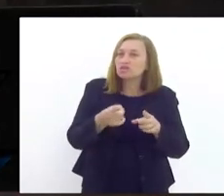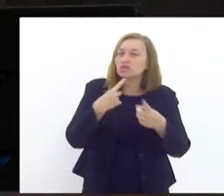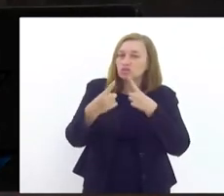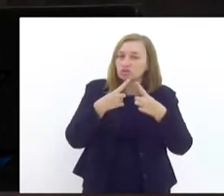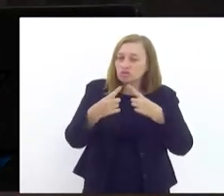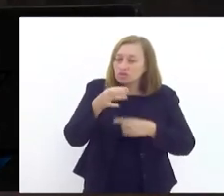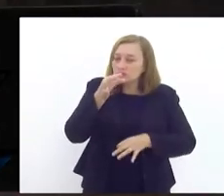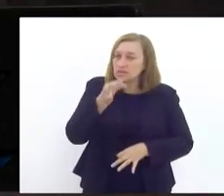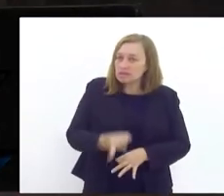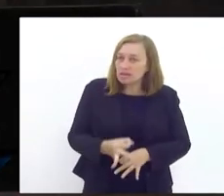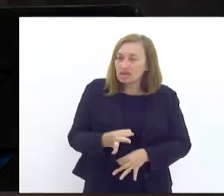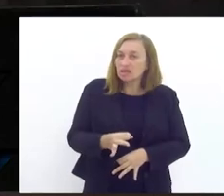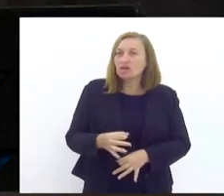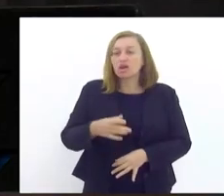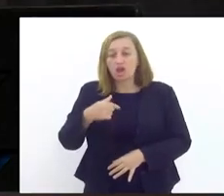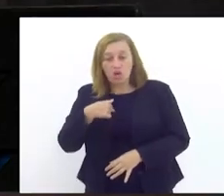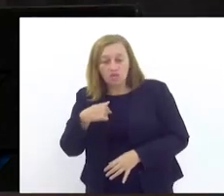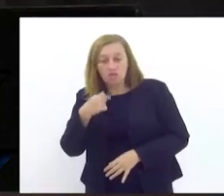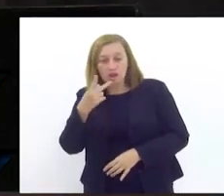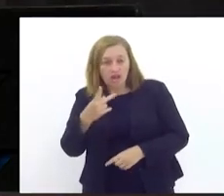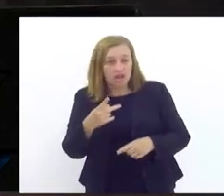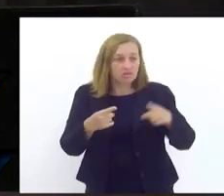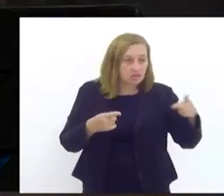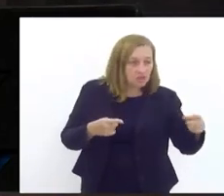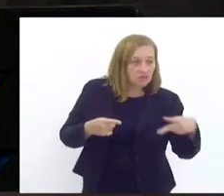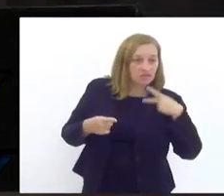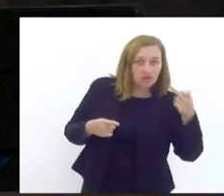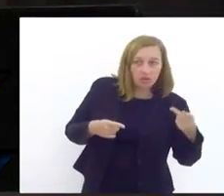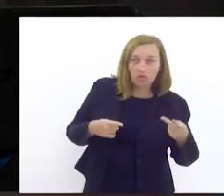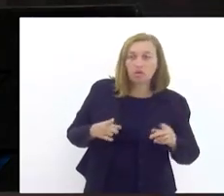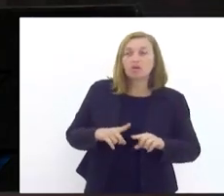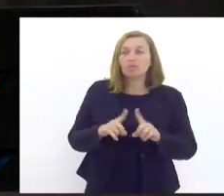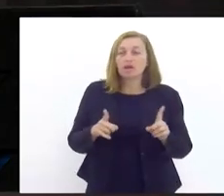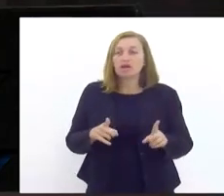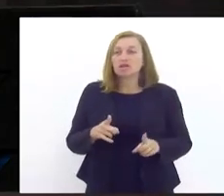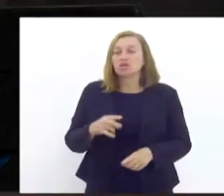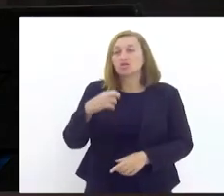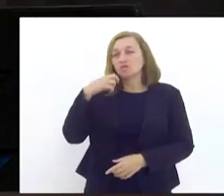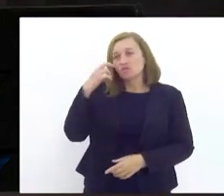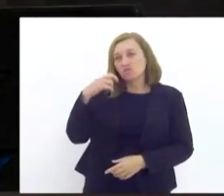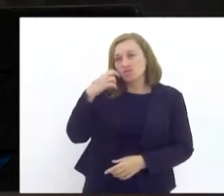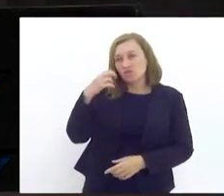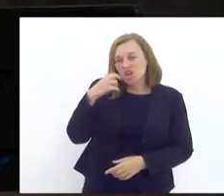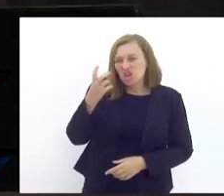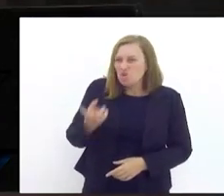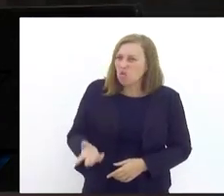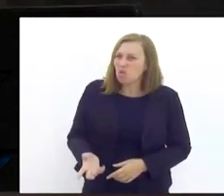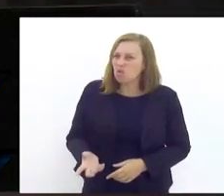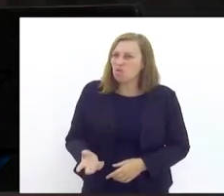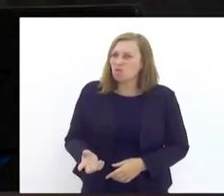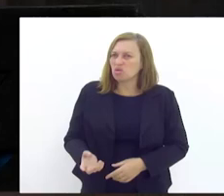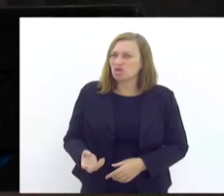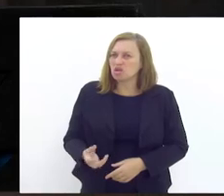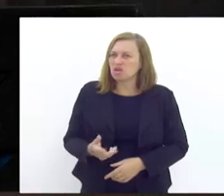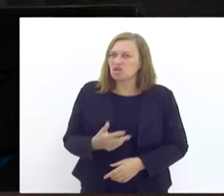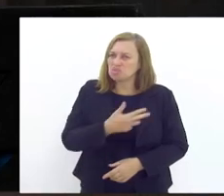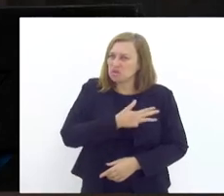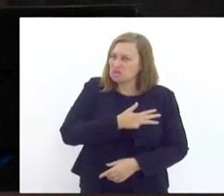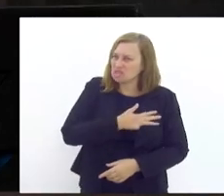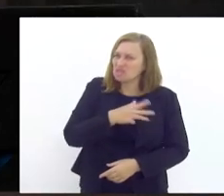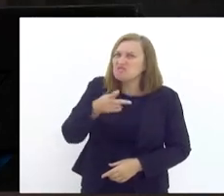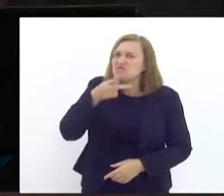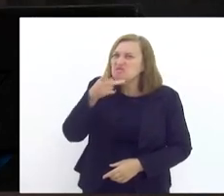Franco onde vossa excelência falou eu falei a partir do momento que um covarde frouxo que é monta essa pantomima